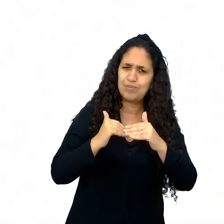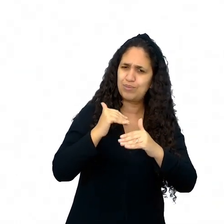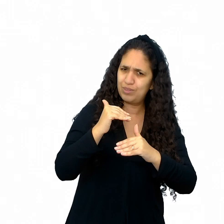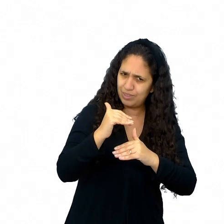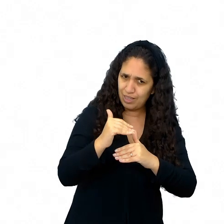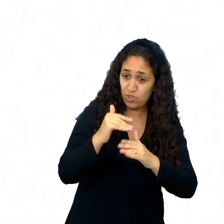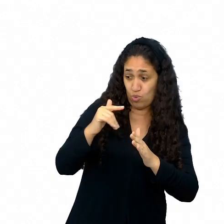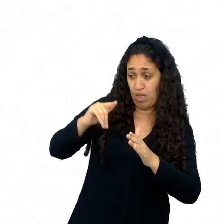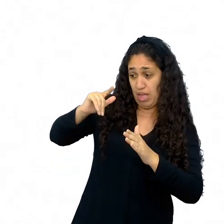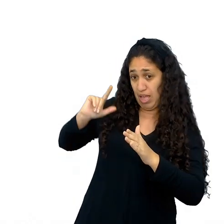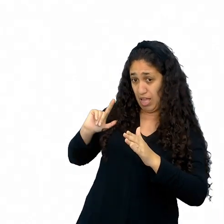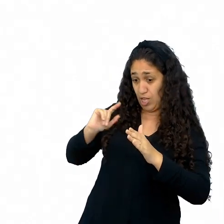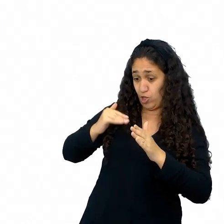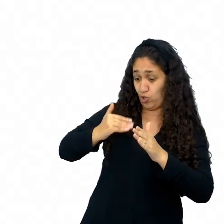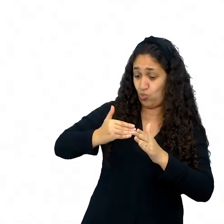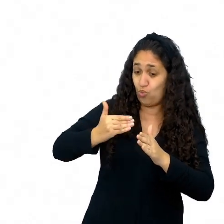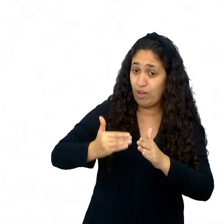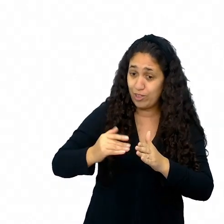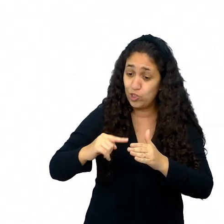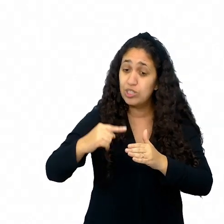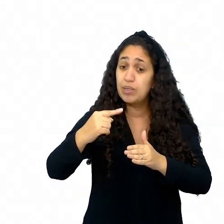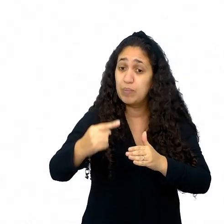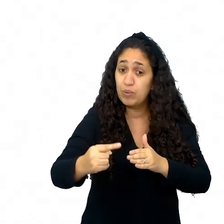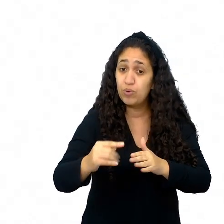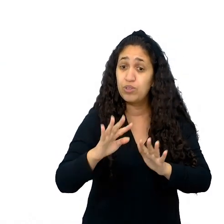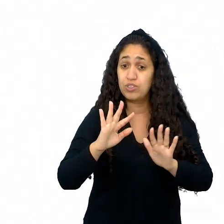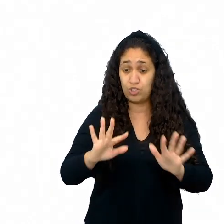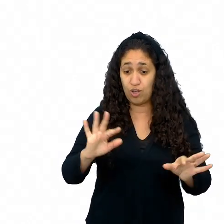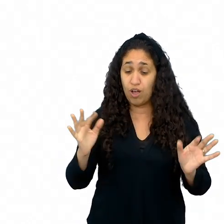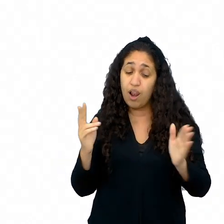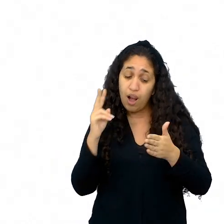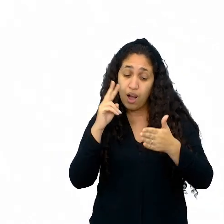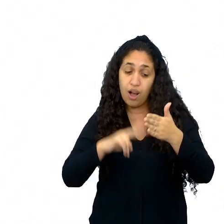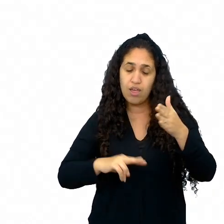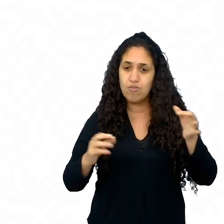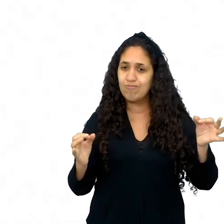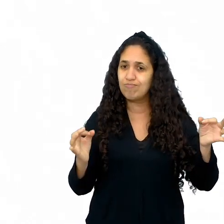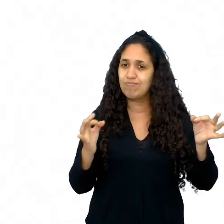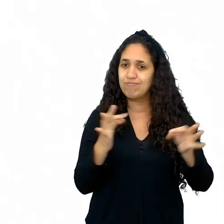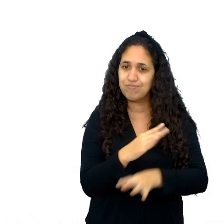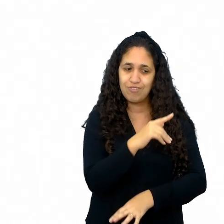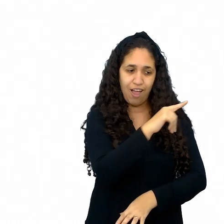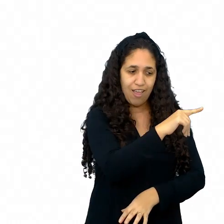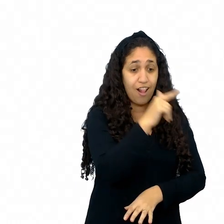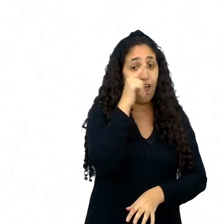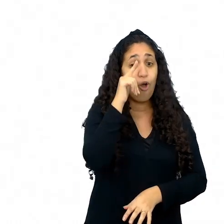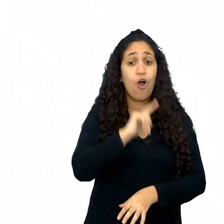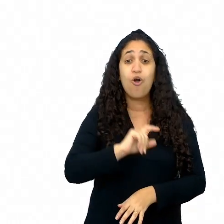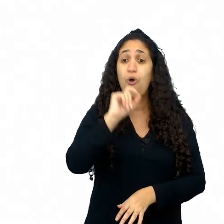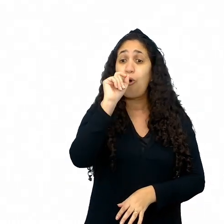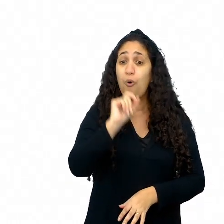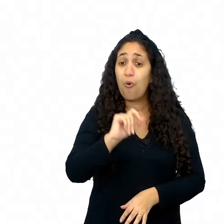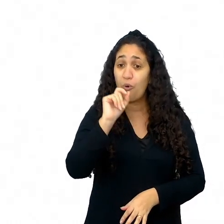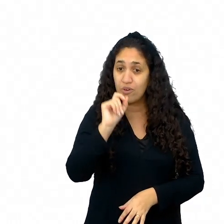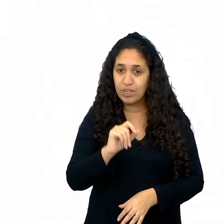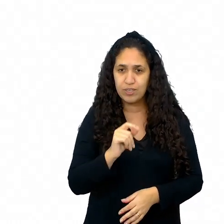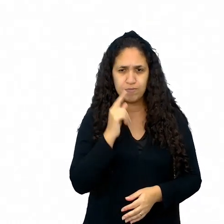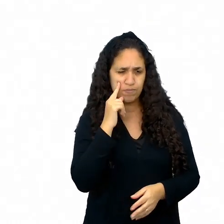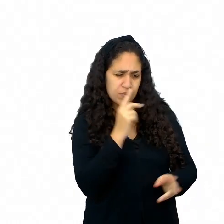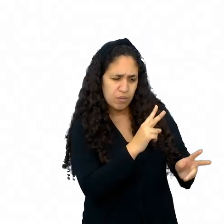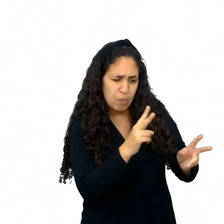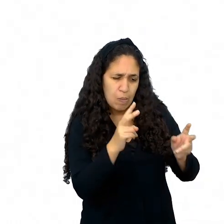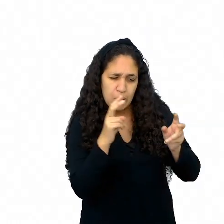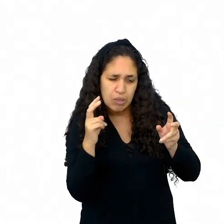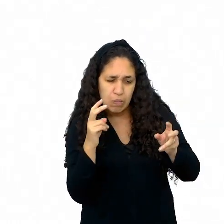antes e durante a leitura, o estudante, então, ao final dela, conseguirá com maior facilidade identificar a